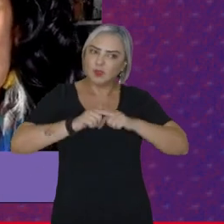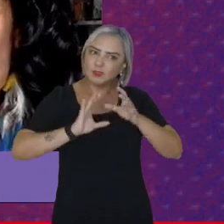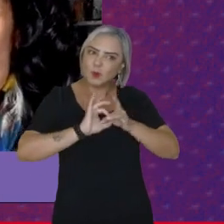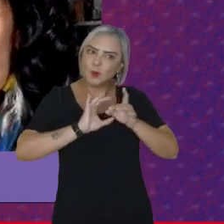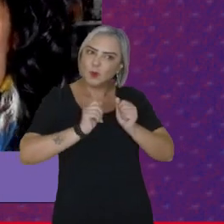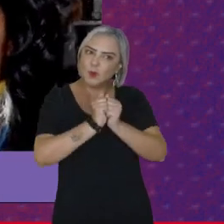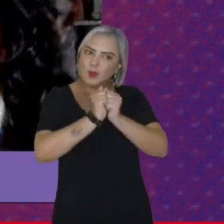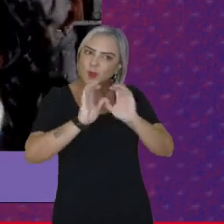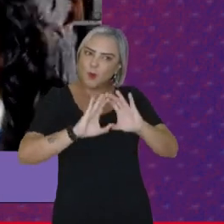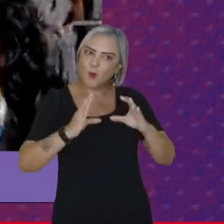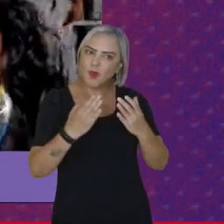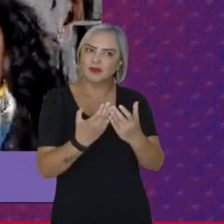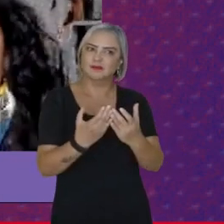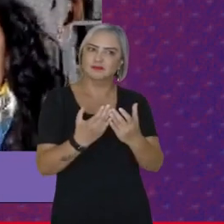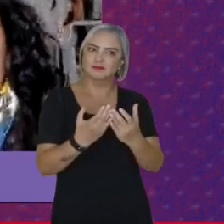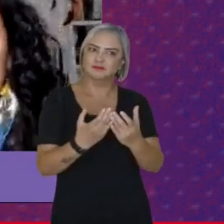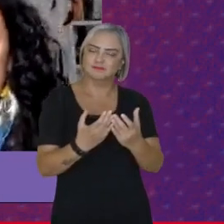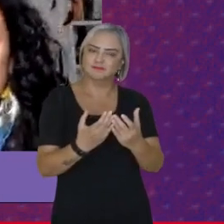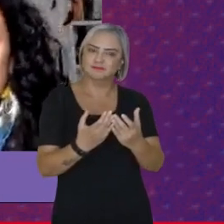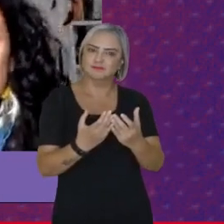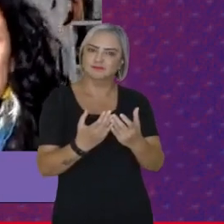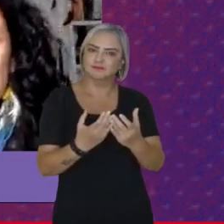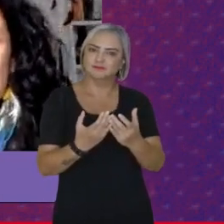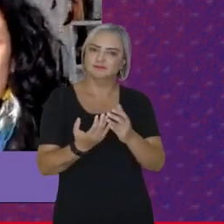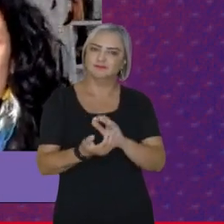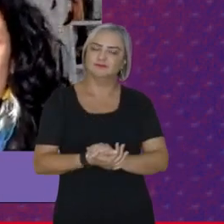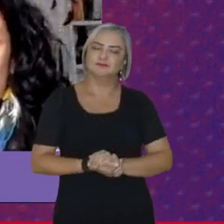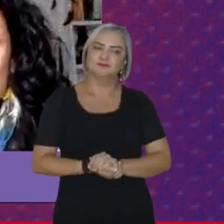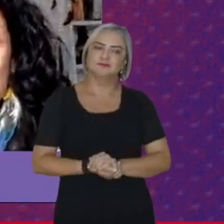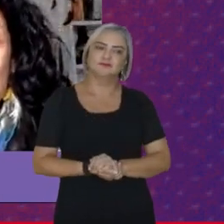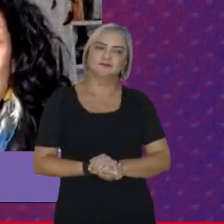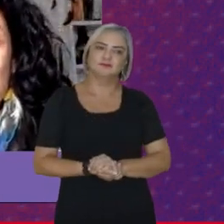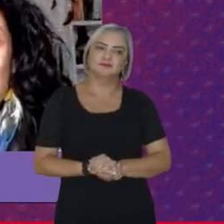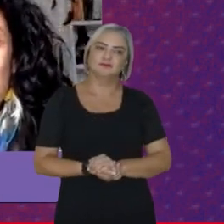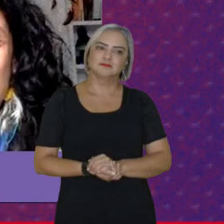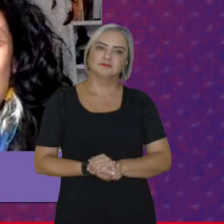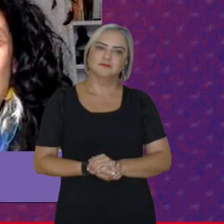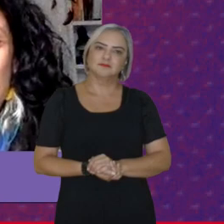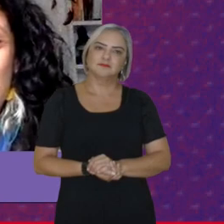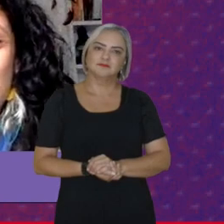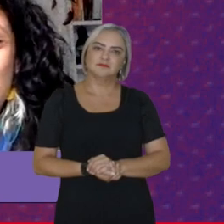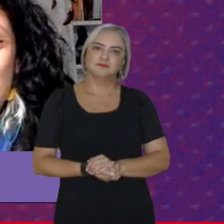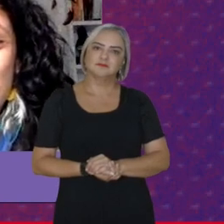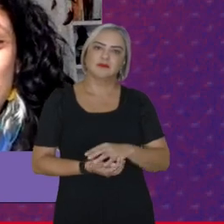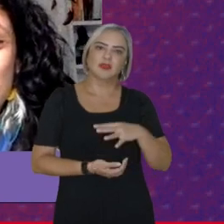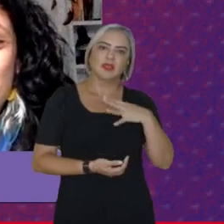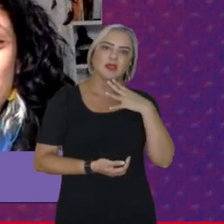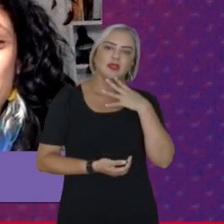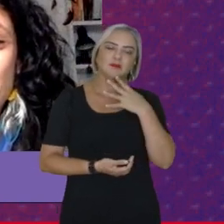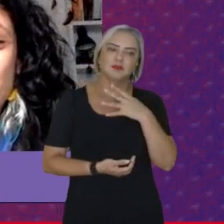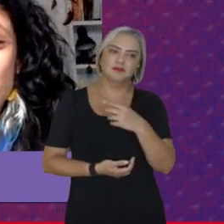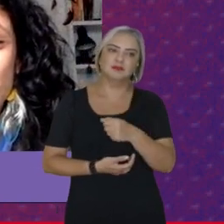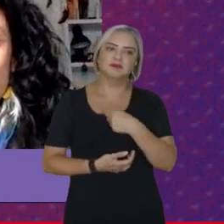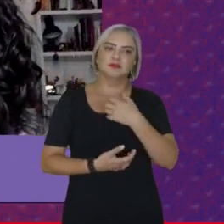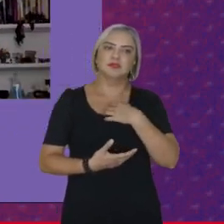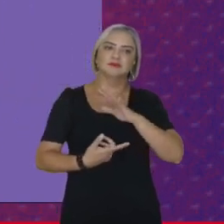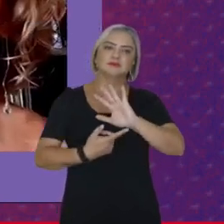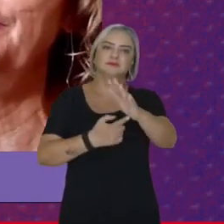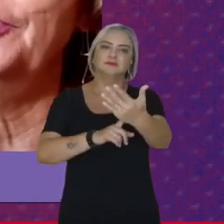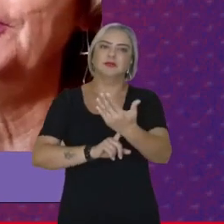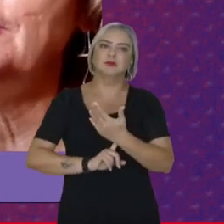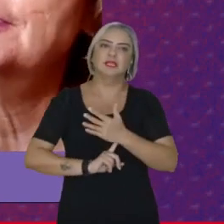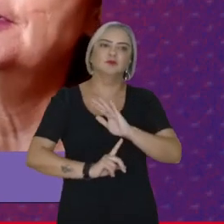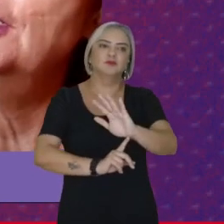né? Justamente. Benica também. Pois é, eu acho que vamos enfrentar grandes